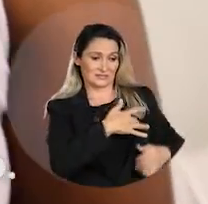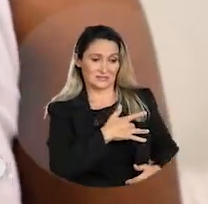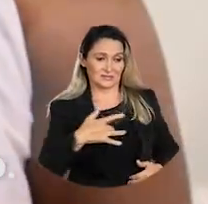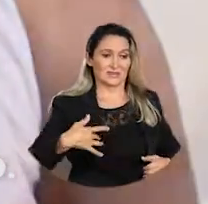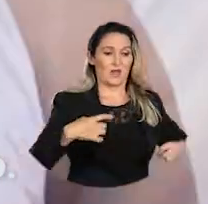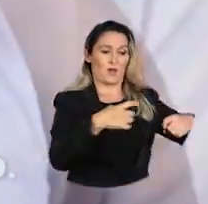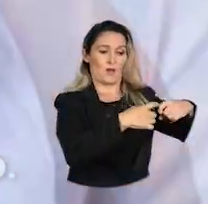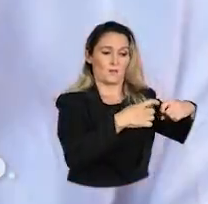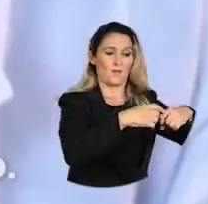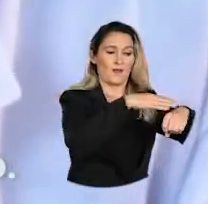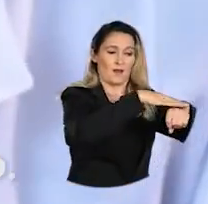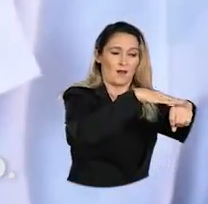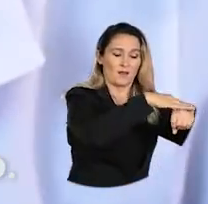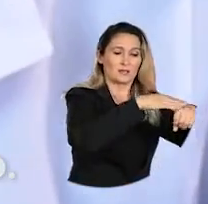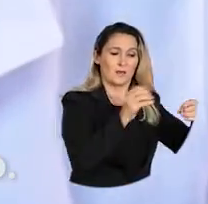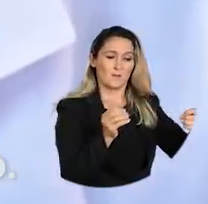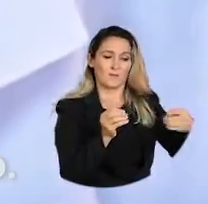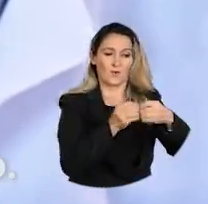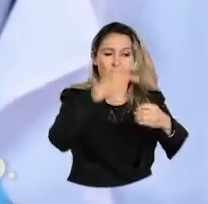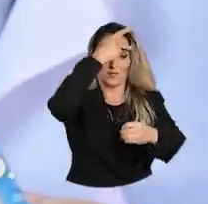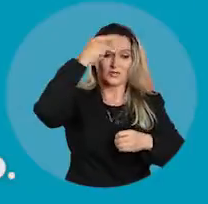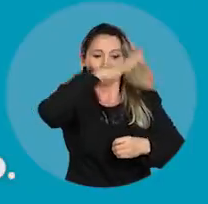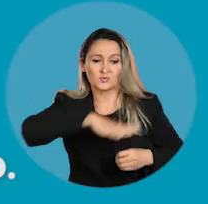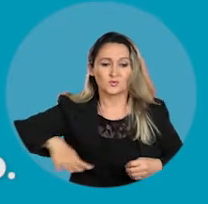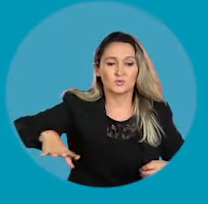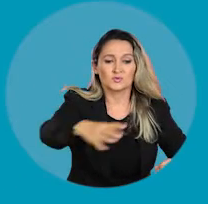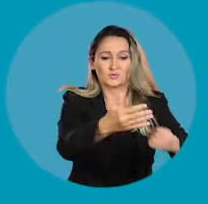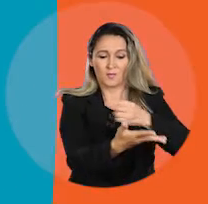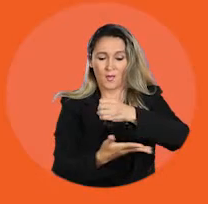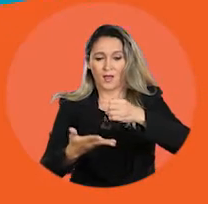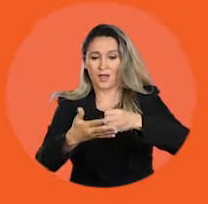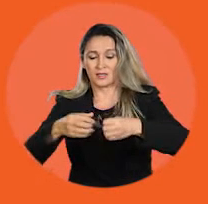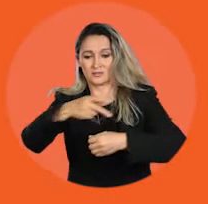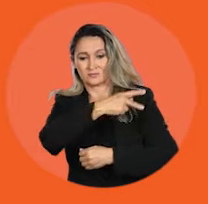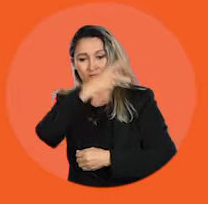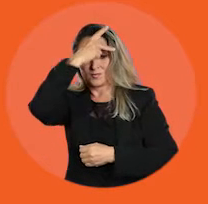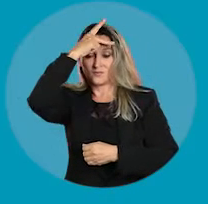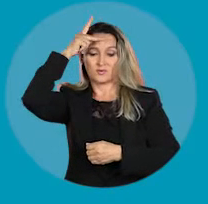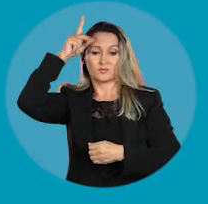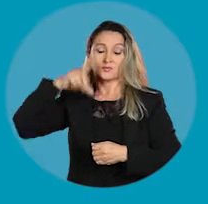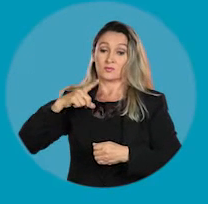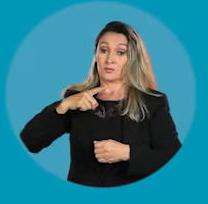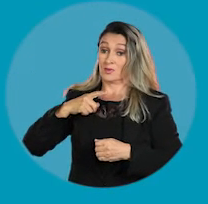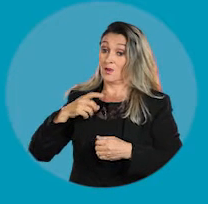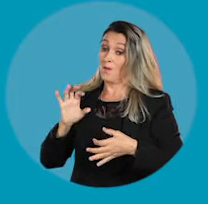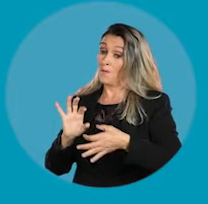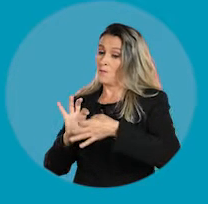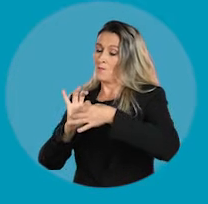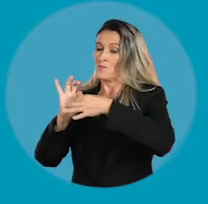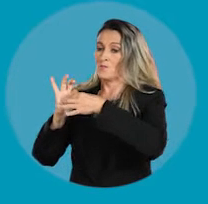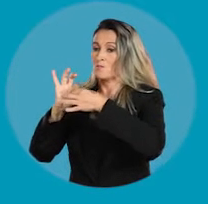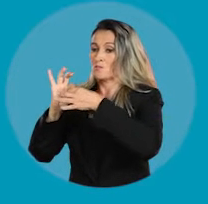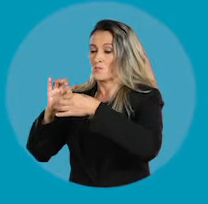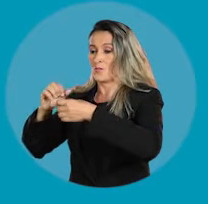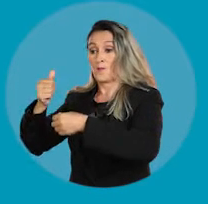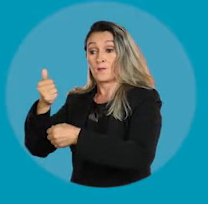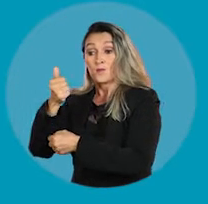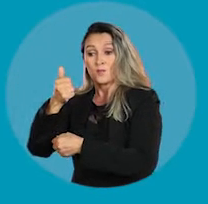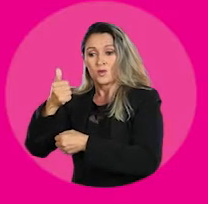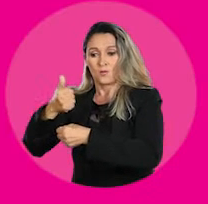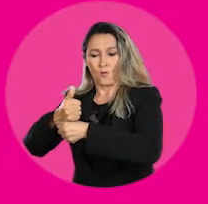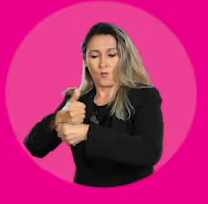e aproximar a população aos serviços do município. Operação Rumo Certo, força-tarefa no primeiro ano